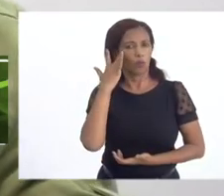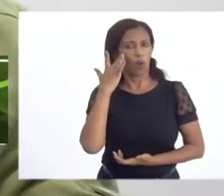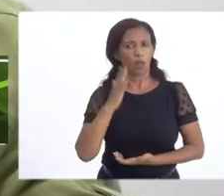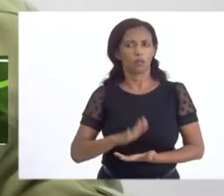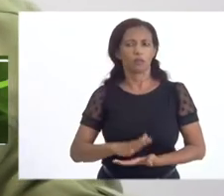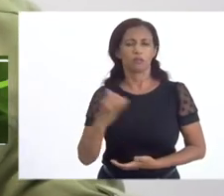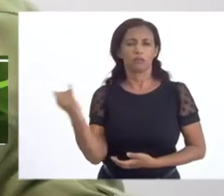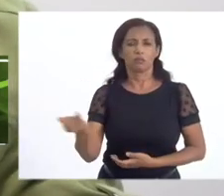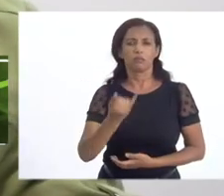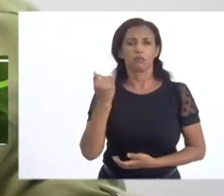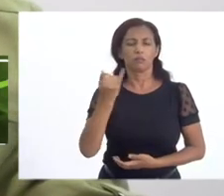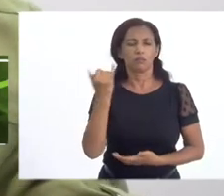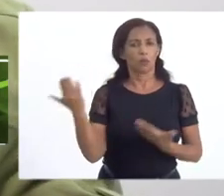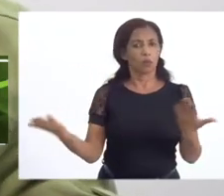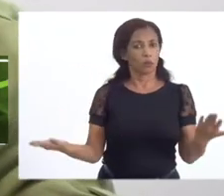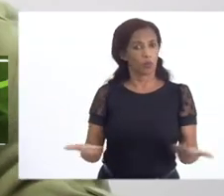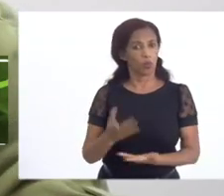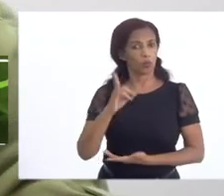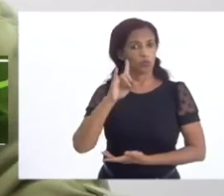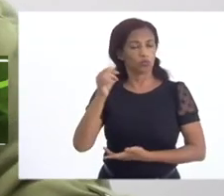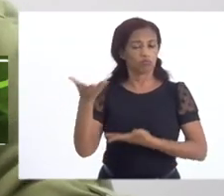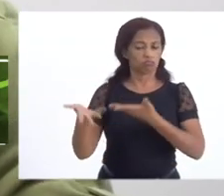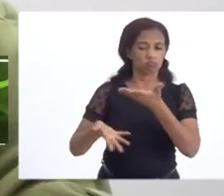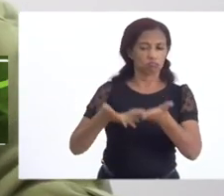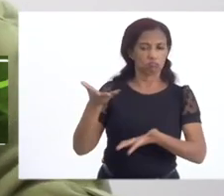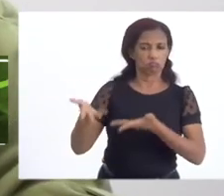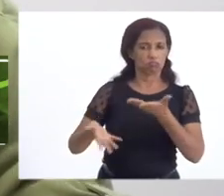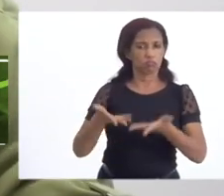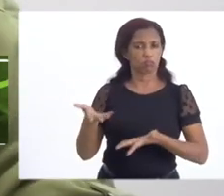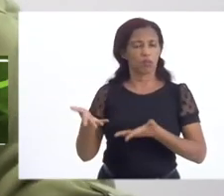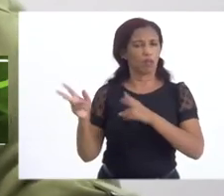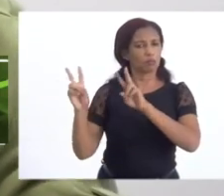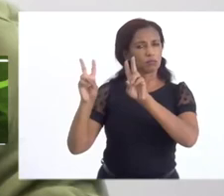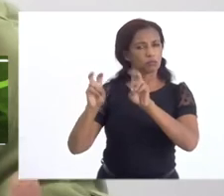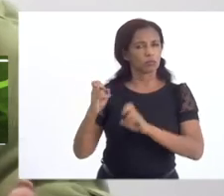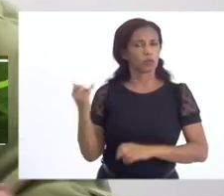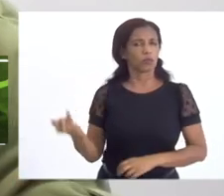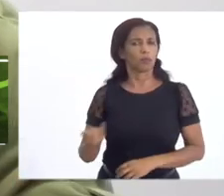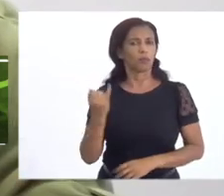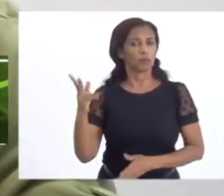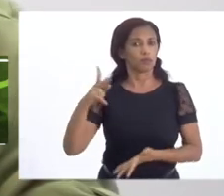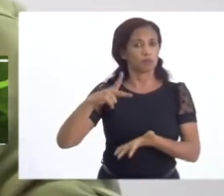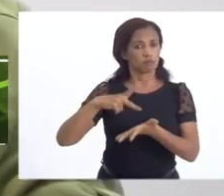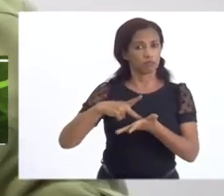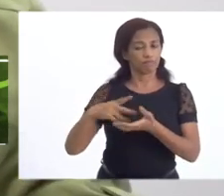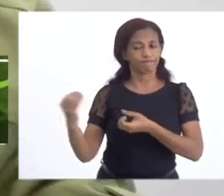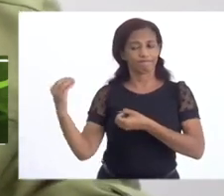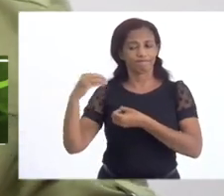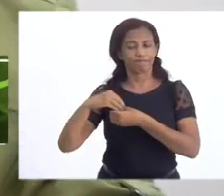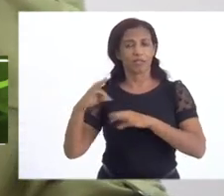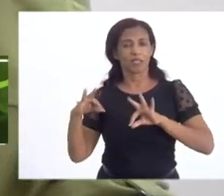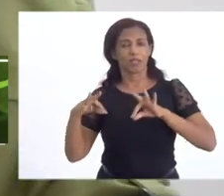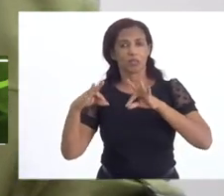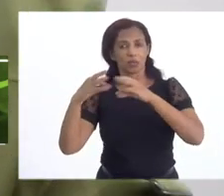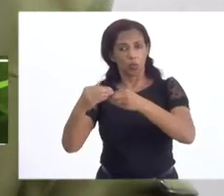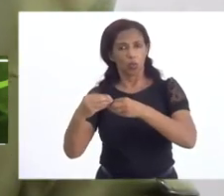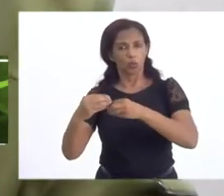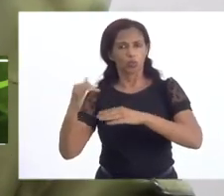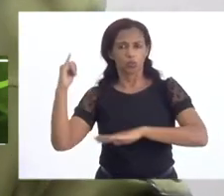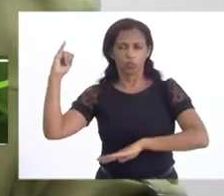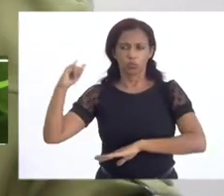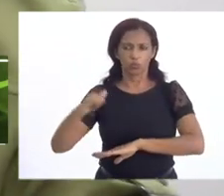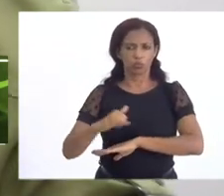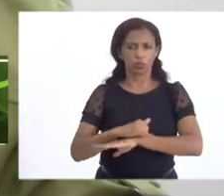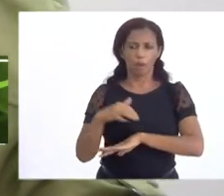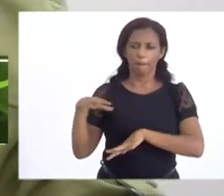suma importância para o dia de hoje, para tratar de um assunto tão sensível, que é, de fato, inserir todos os